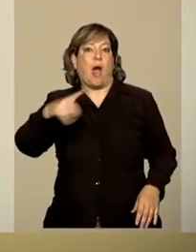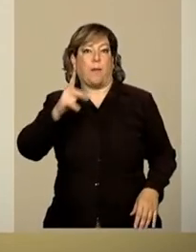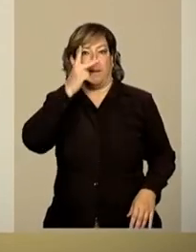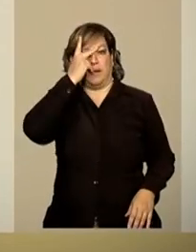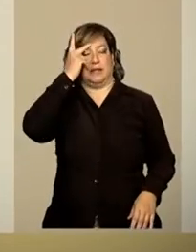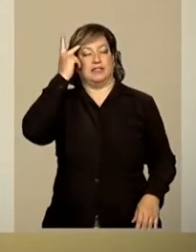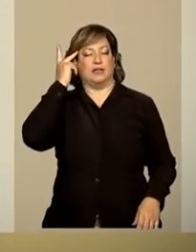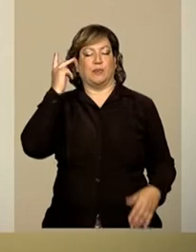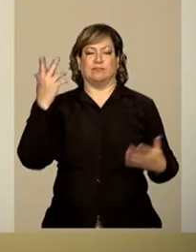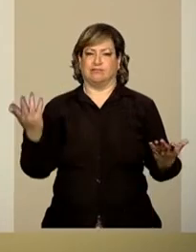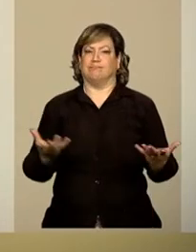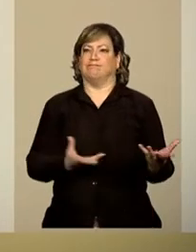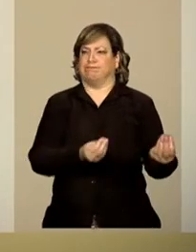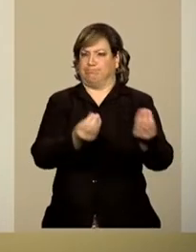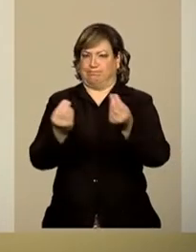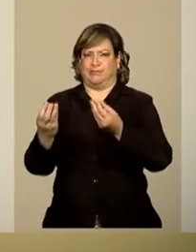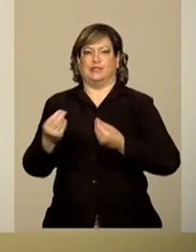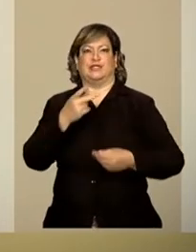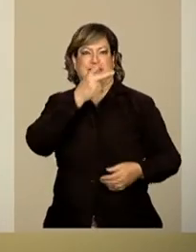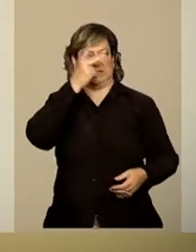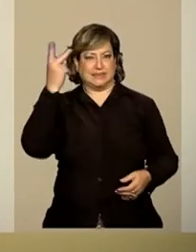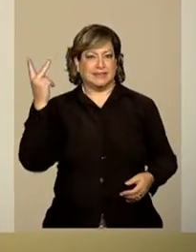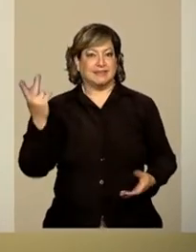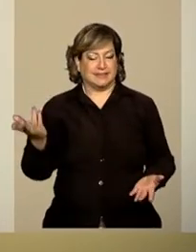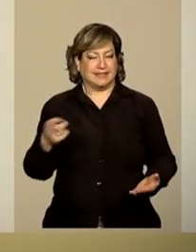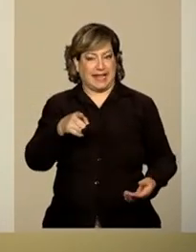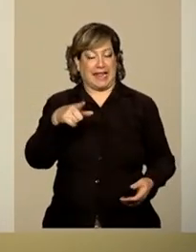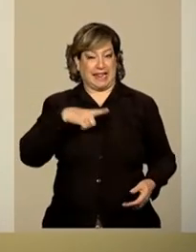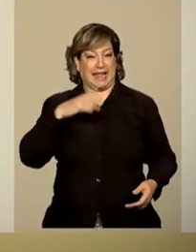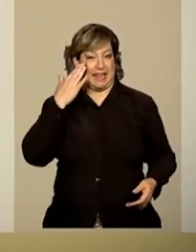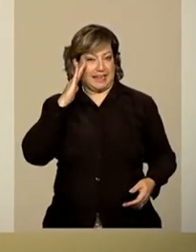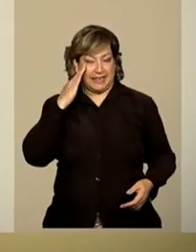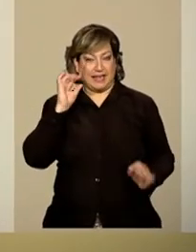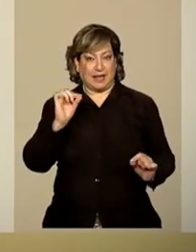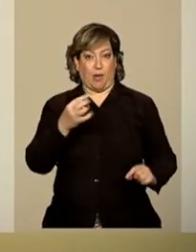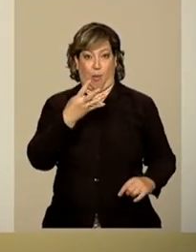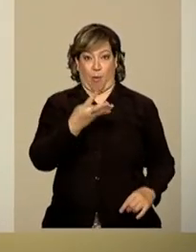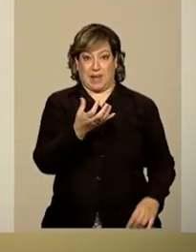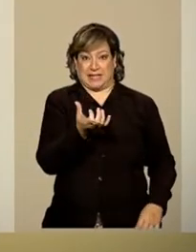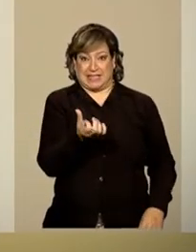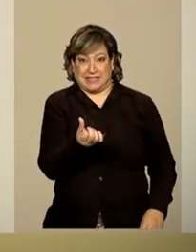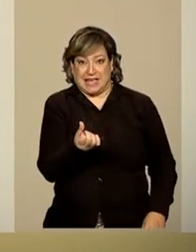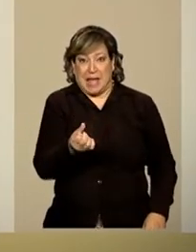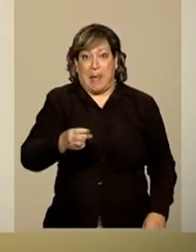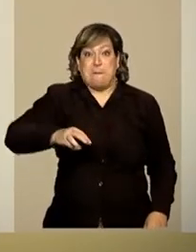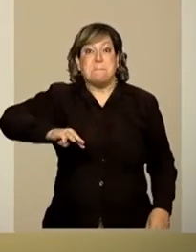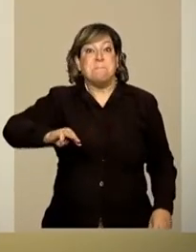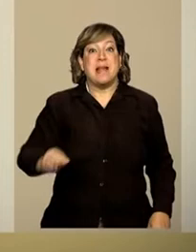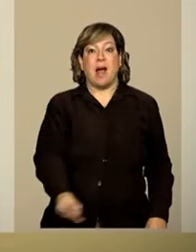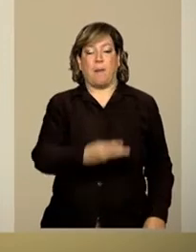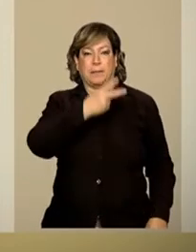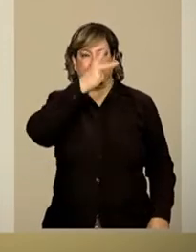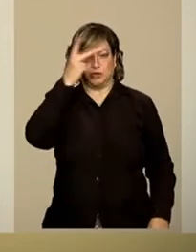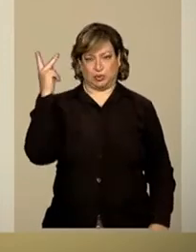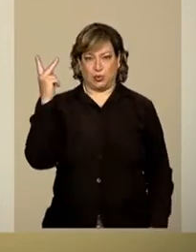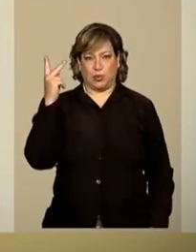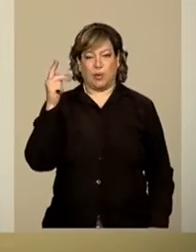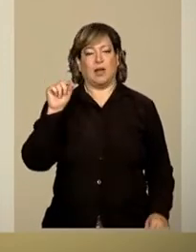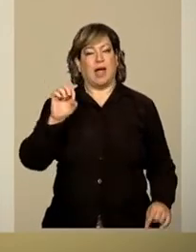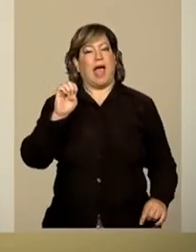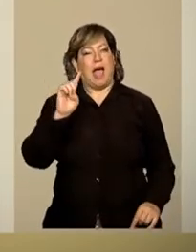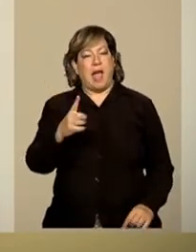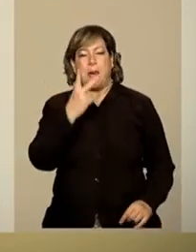de pessoas É muita gente Lúcia para você ter uma ideia 46 milhões de pessoas